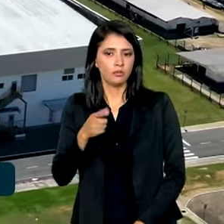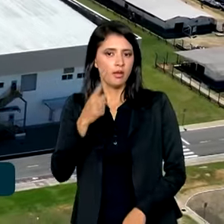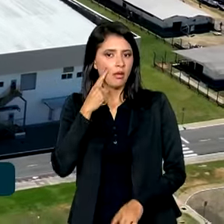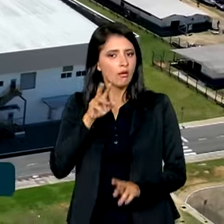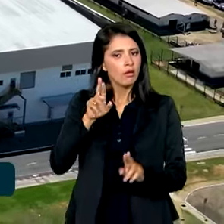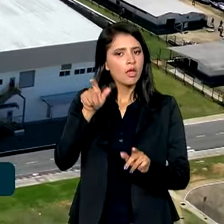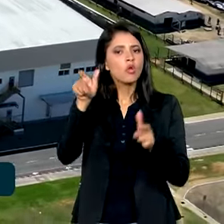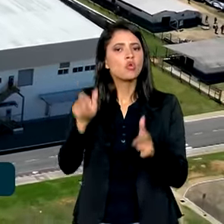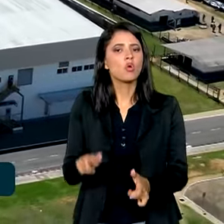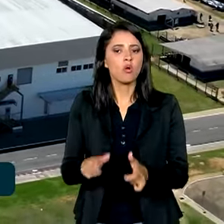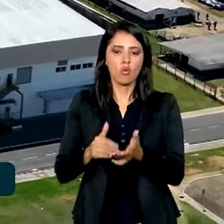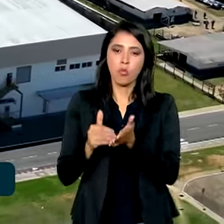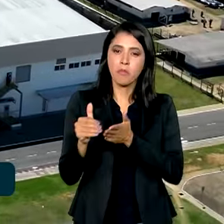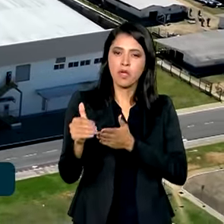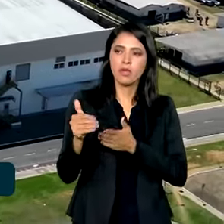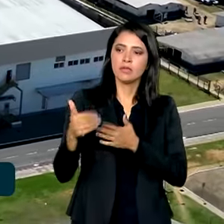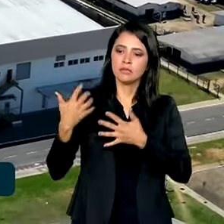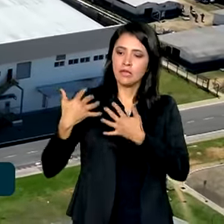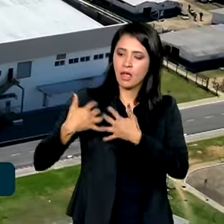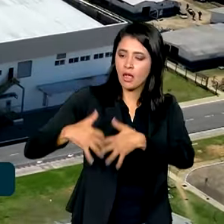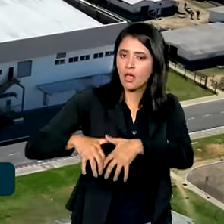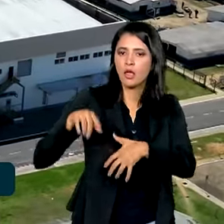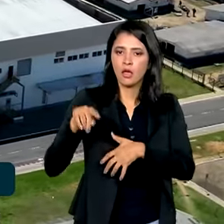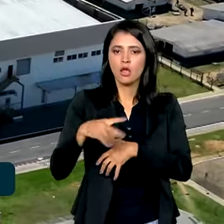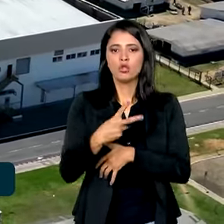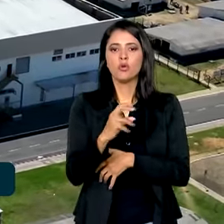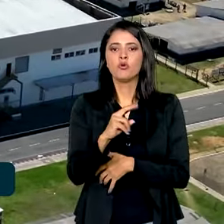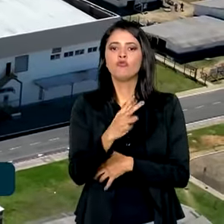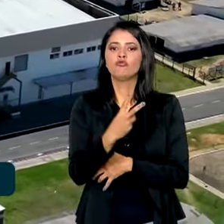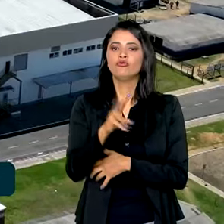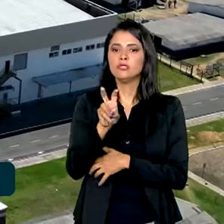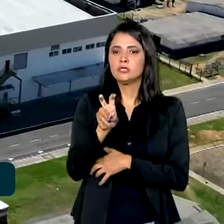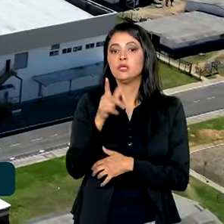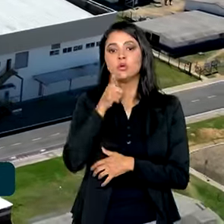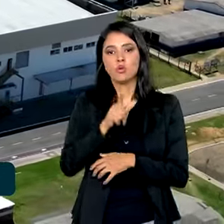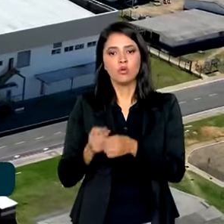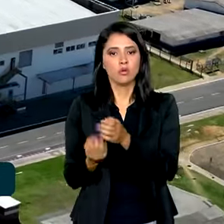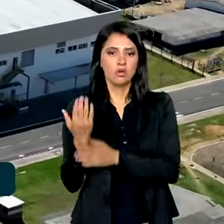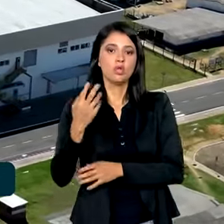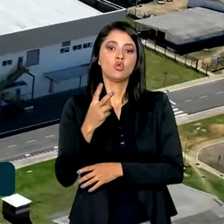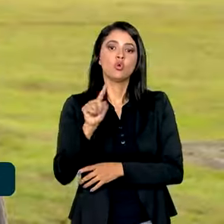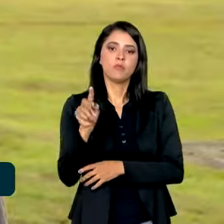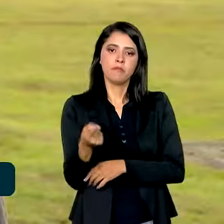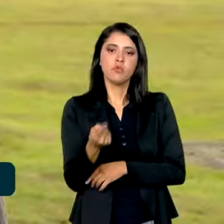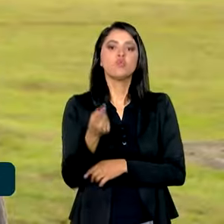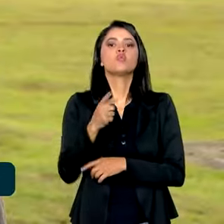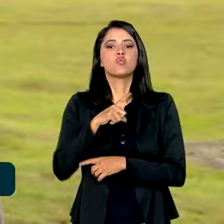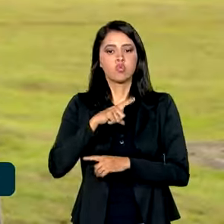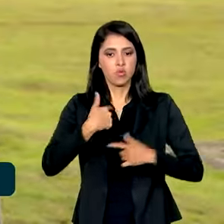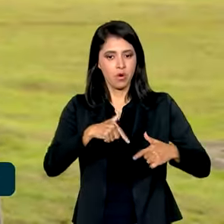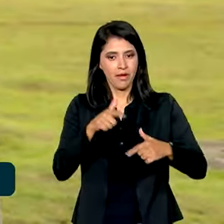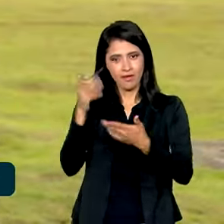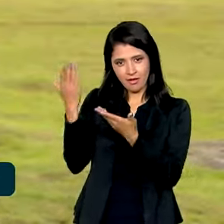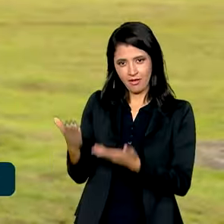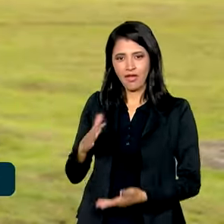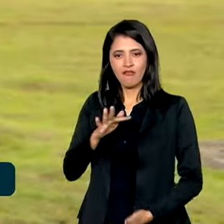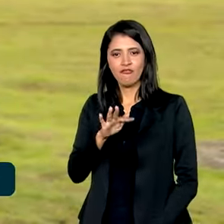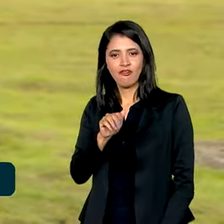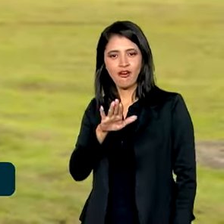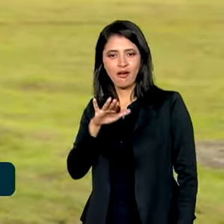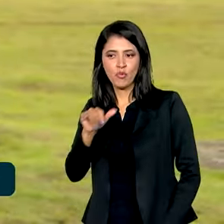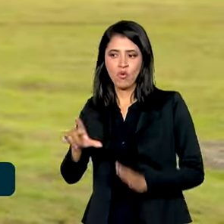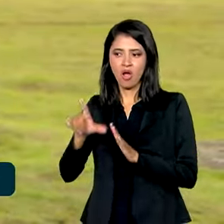local entre em operação em 2025 e gere pelo menos 2 mil empregos. O Fábio, por exemplo,